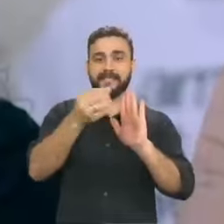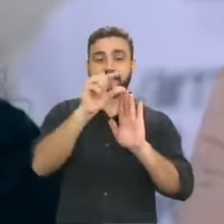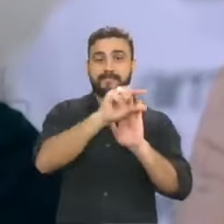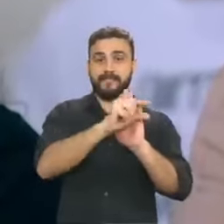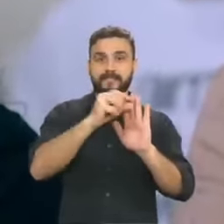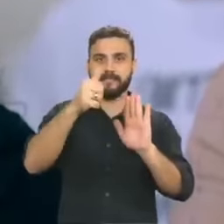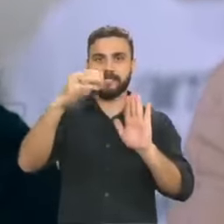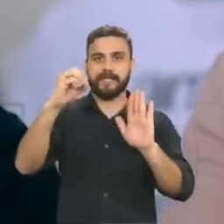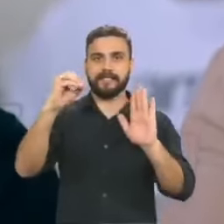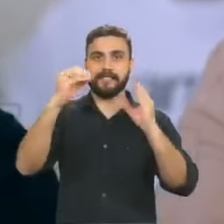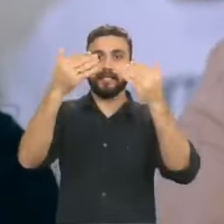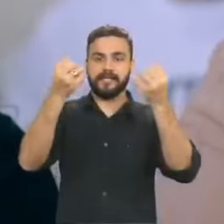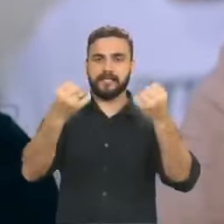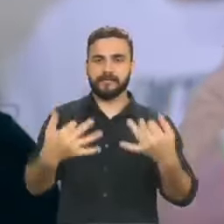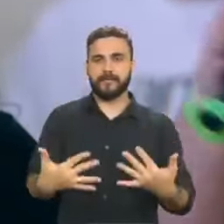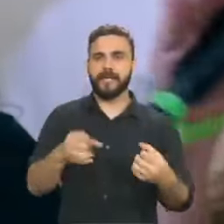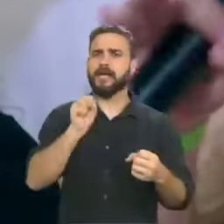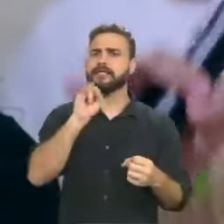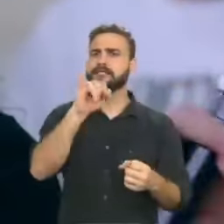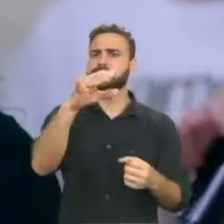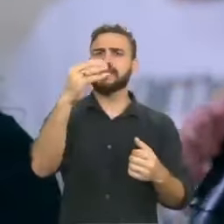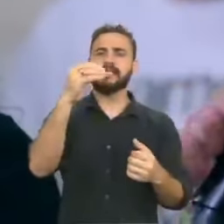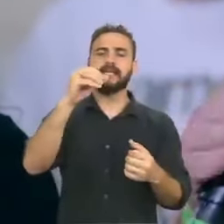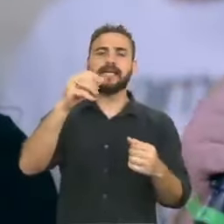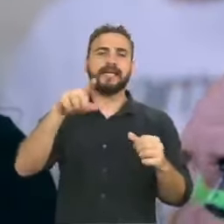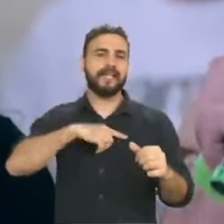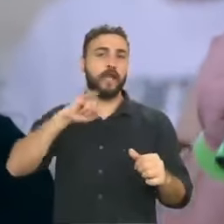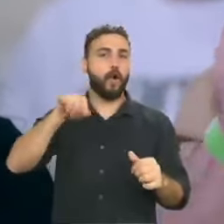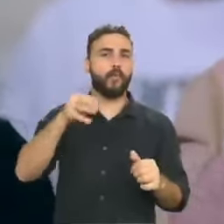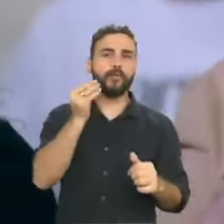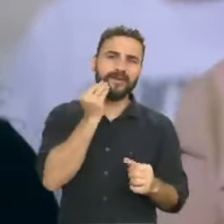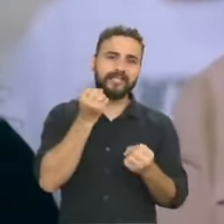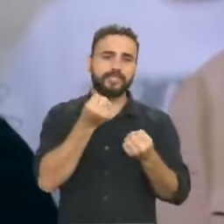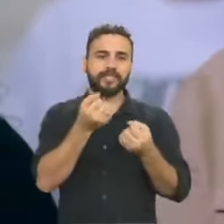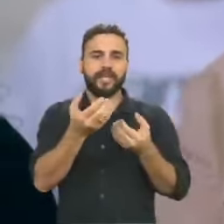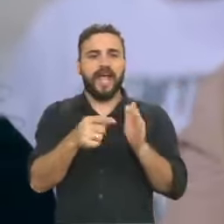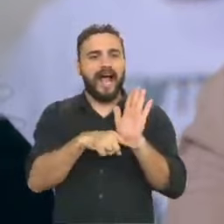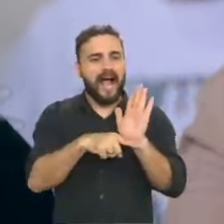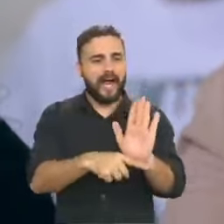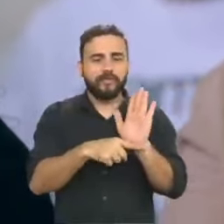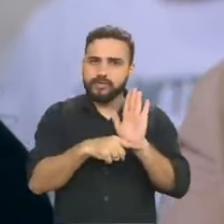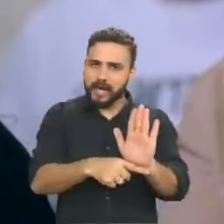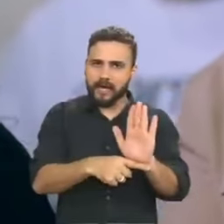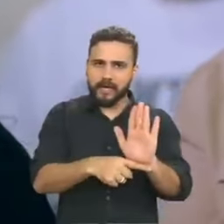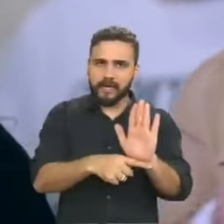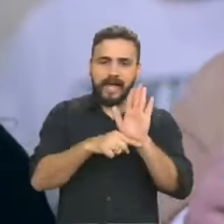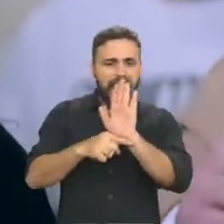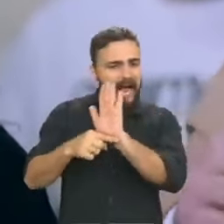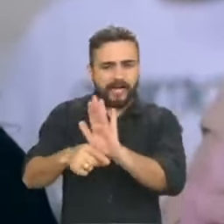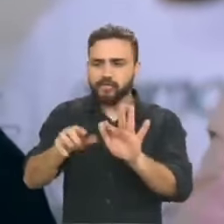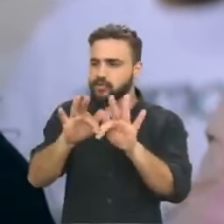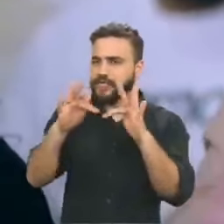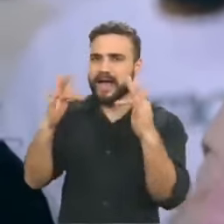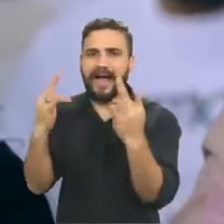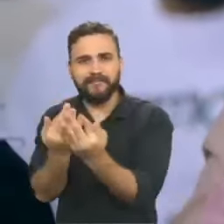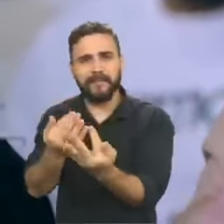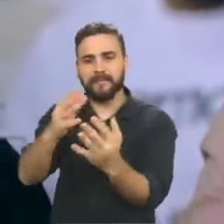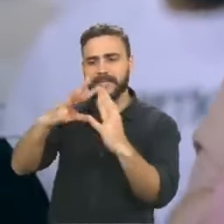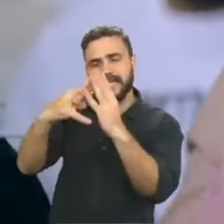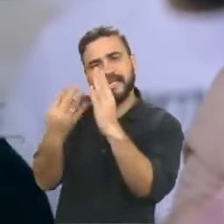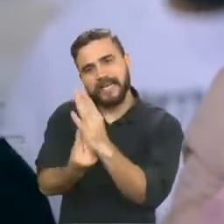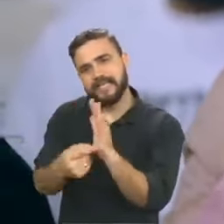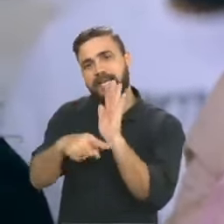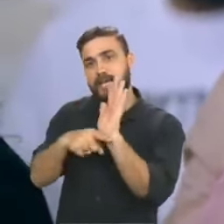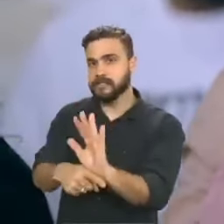tiverem oportunidade, façam o bem a todos, especialmente aos da família da fé. Então, a igreja, ela